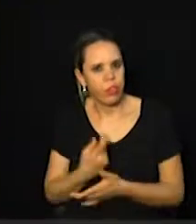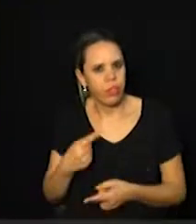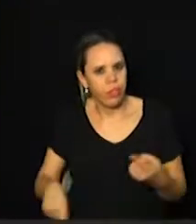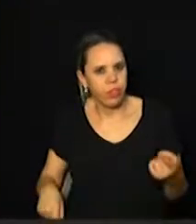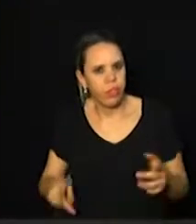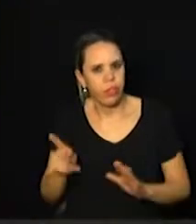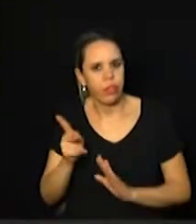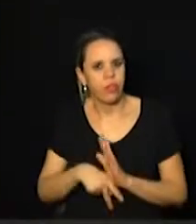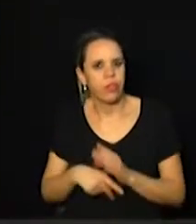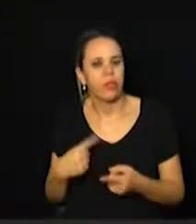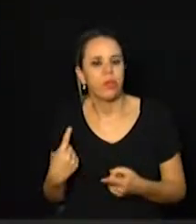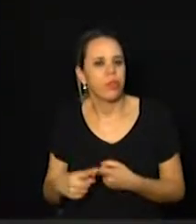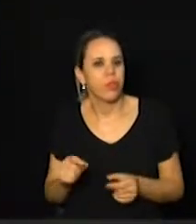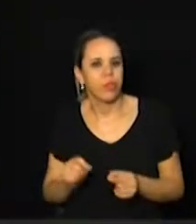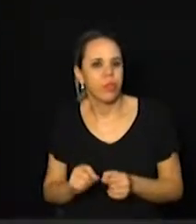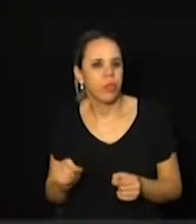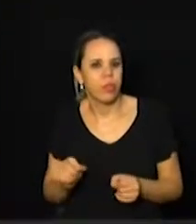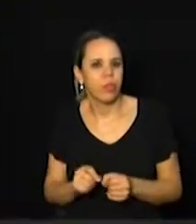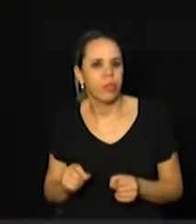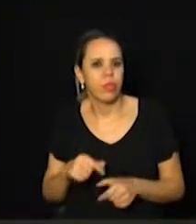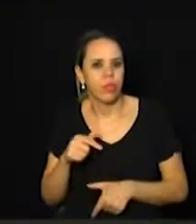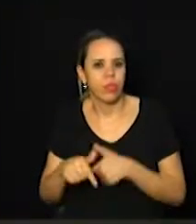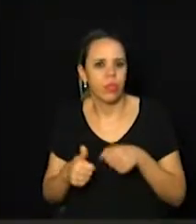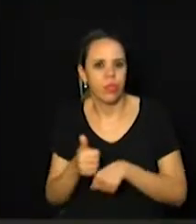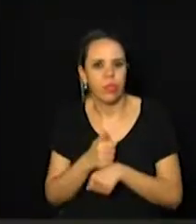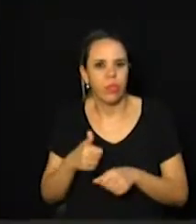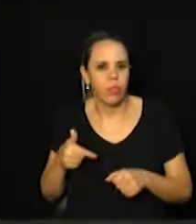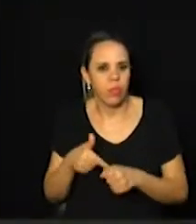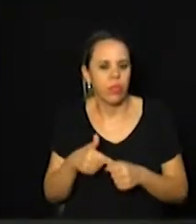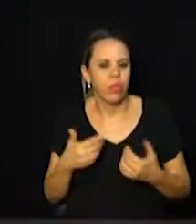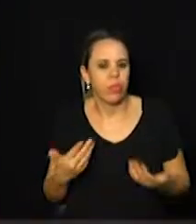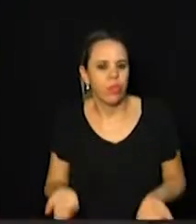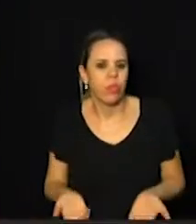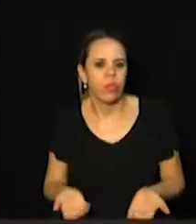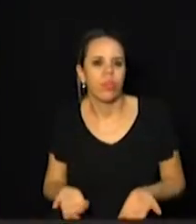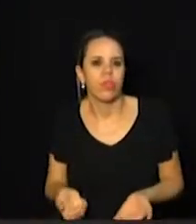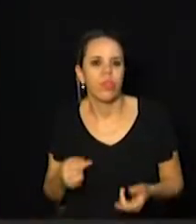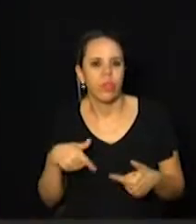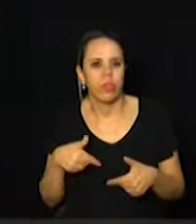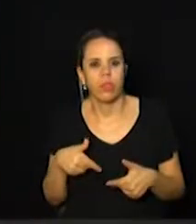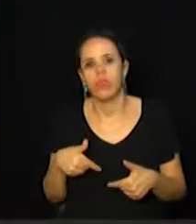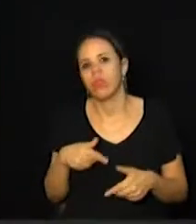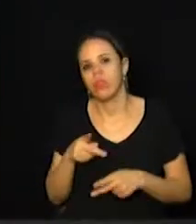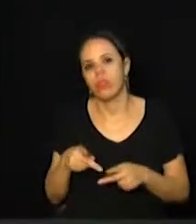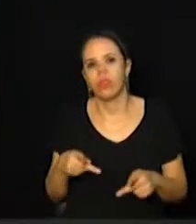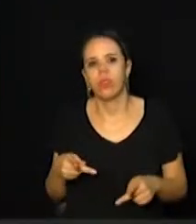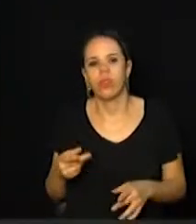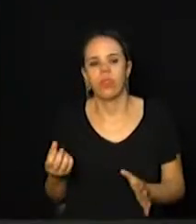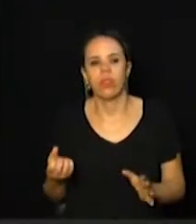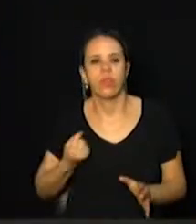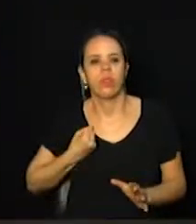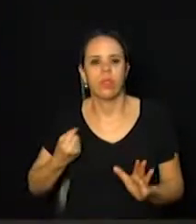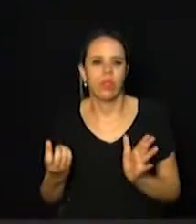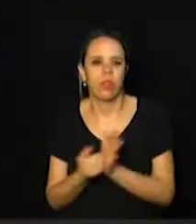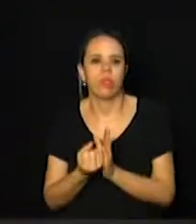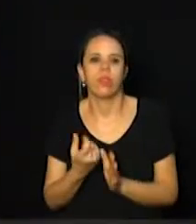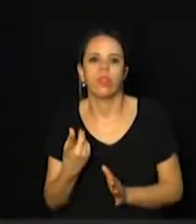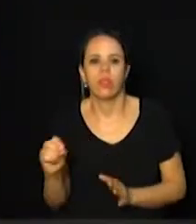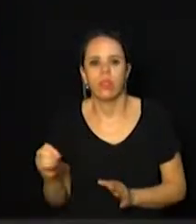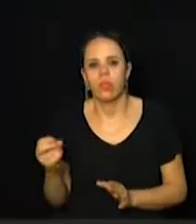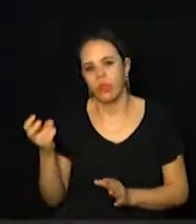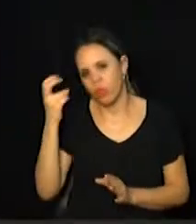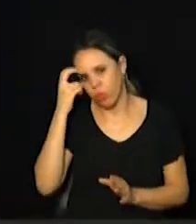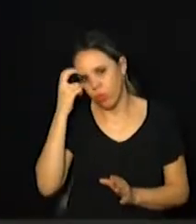que que não faz um projeto de para os trabalhadores frentista para trabalhador frentes a nota 10 aquele que é um agente